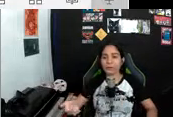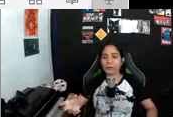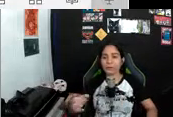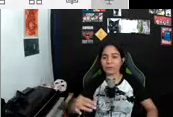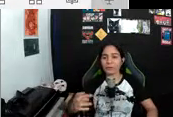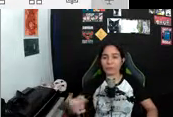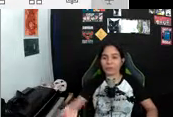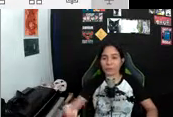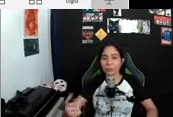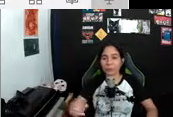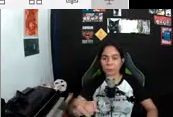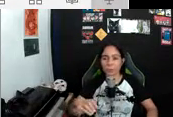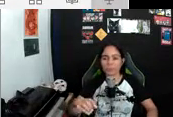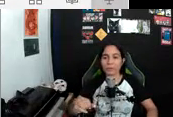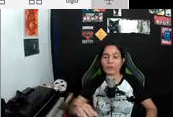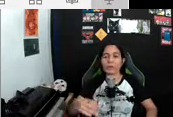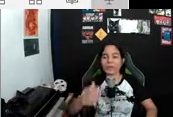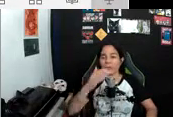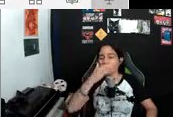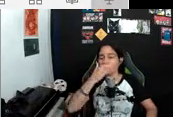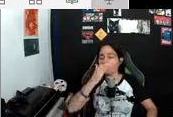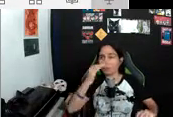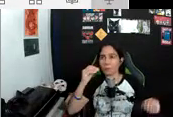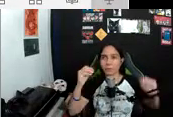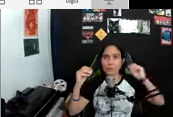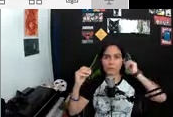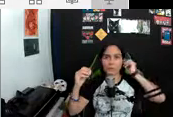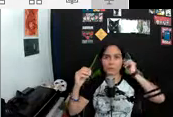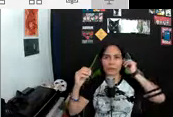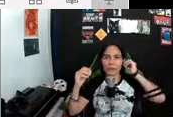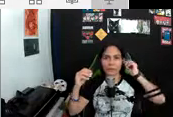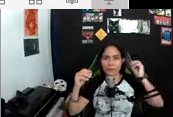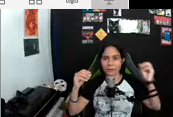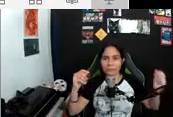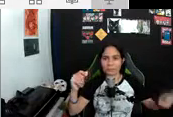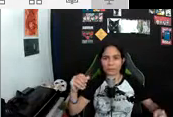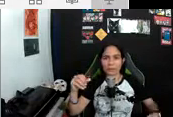Isso, lógico, vai variar um pouco de acordo com